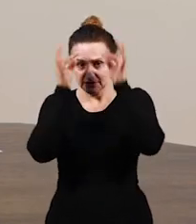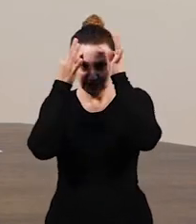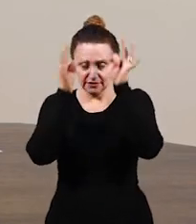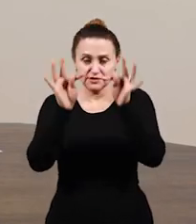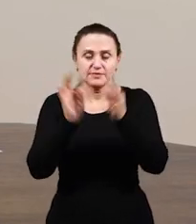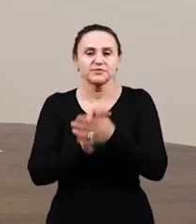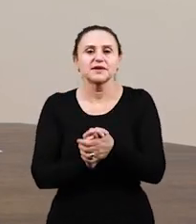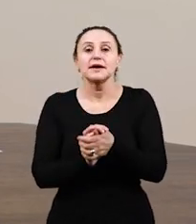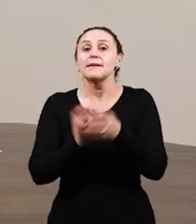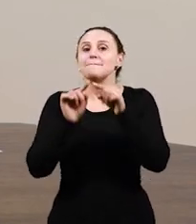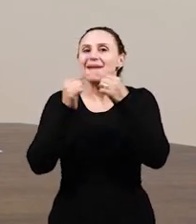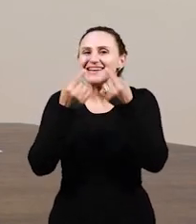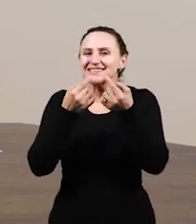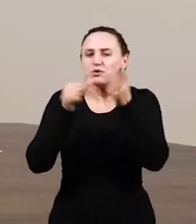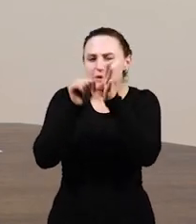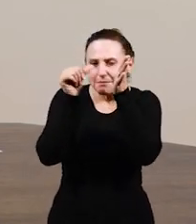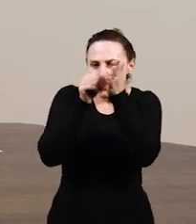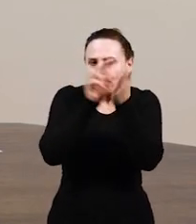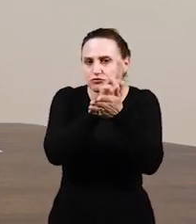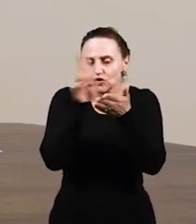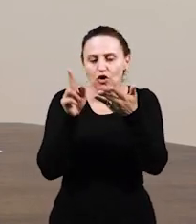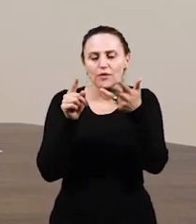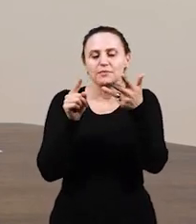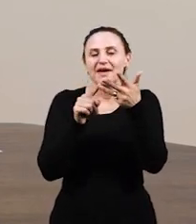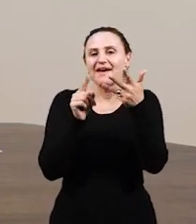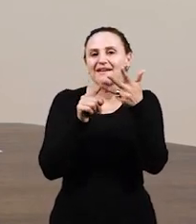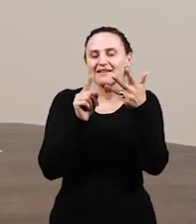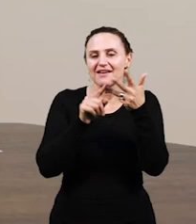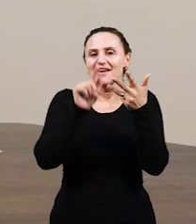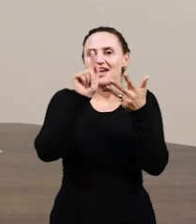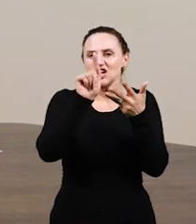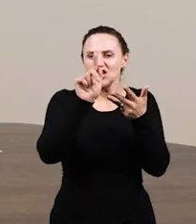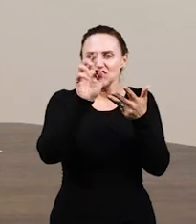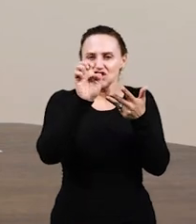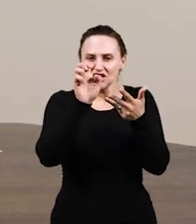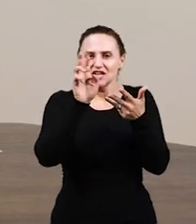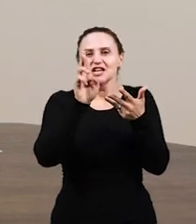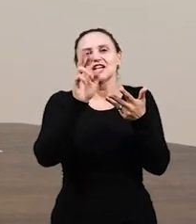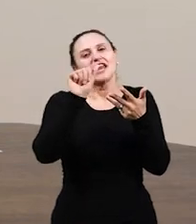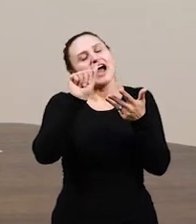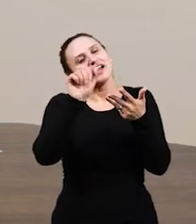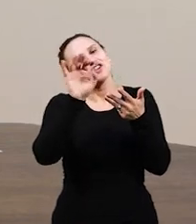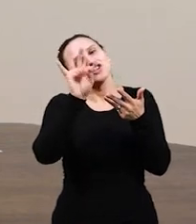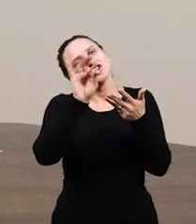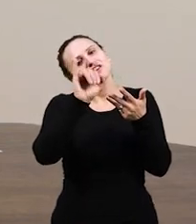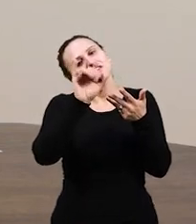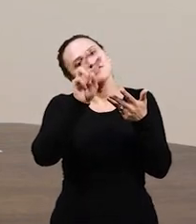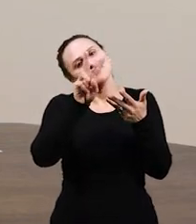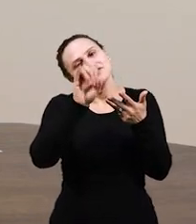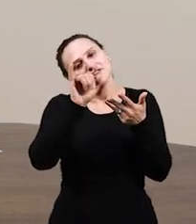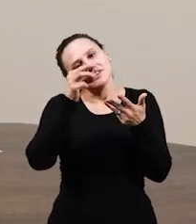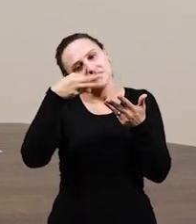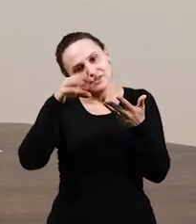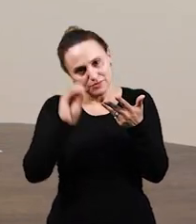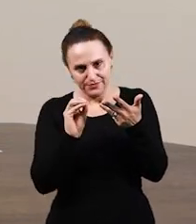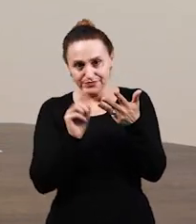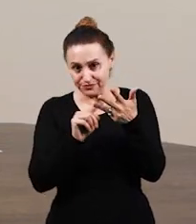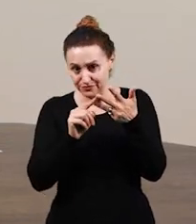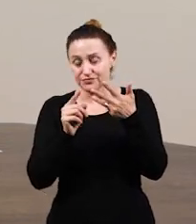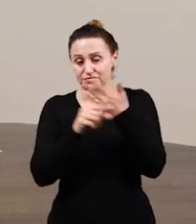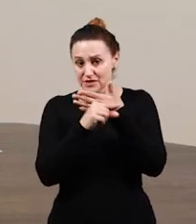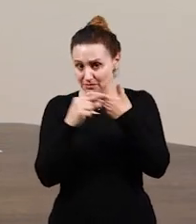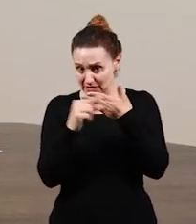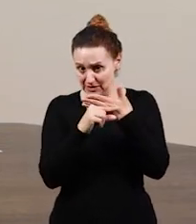permanece desde o início é gerativismo né E aí o que que significa gerativismo